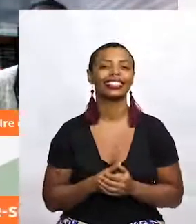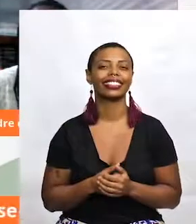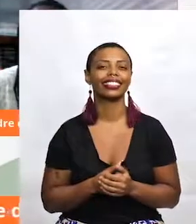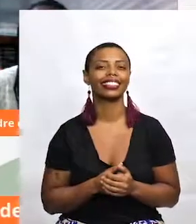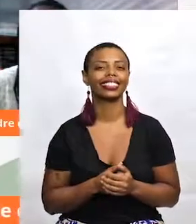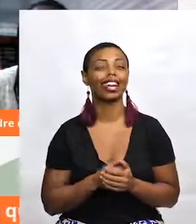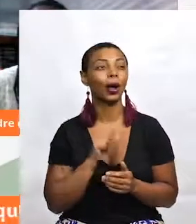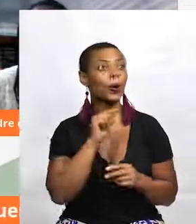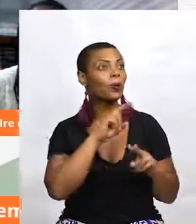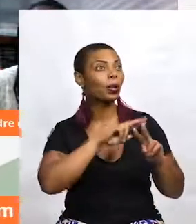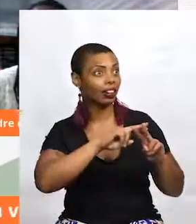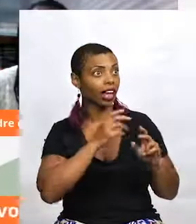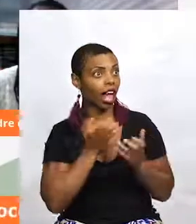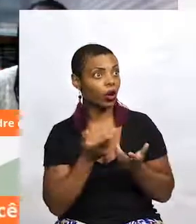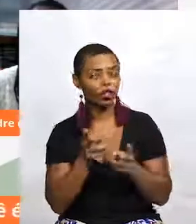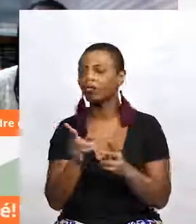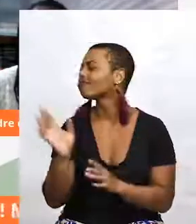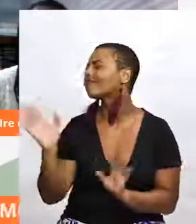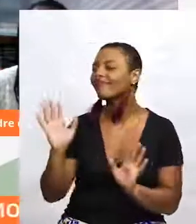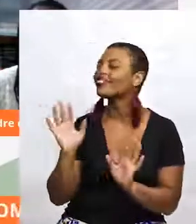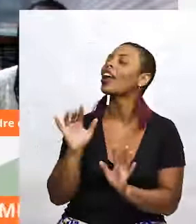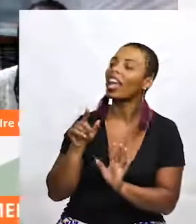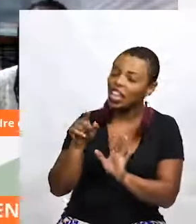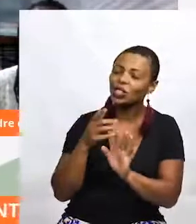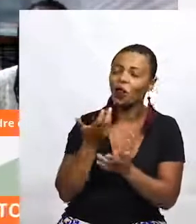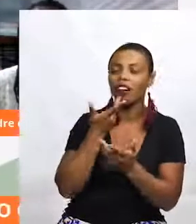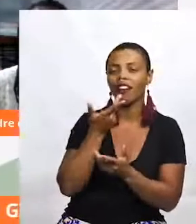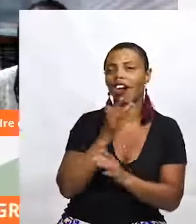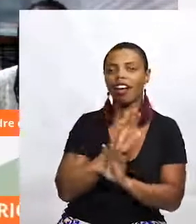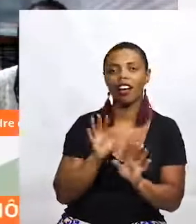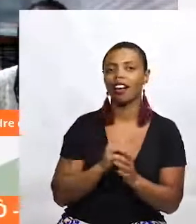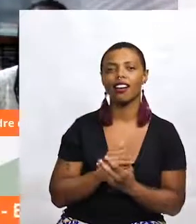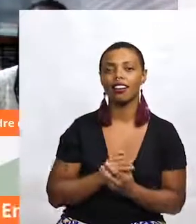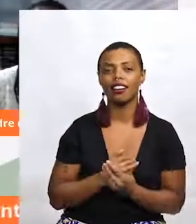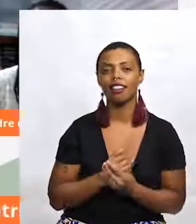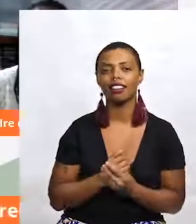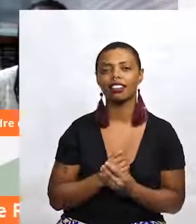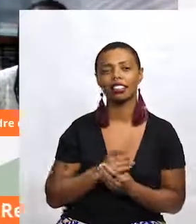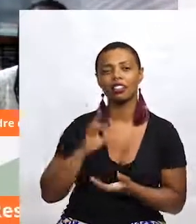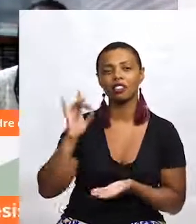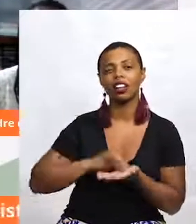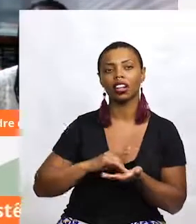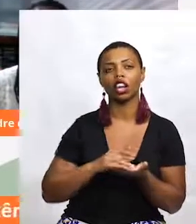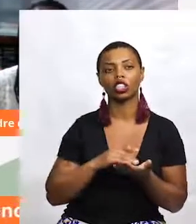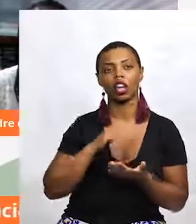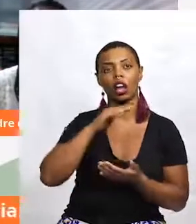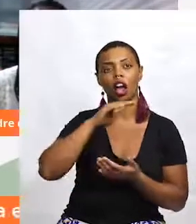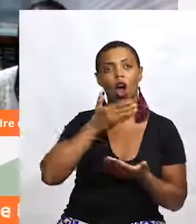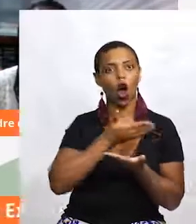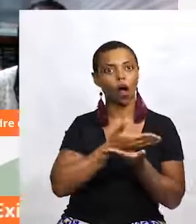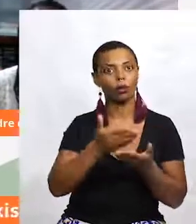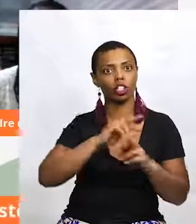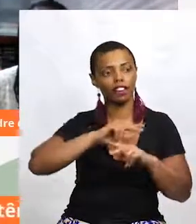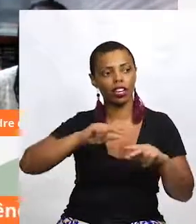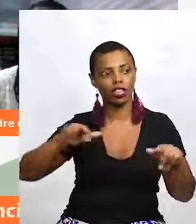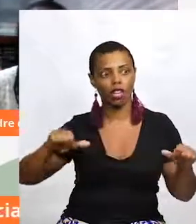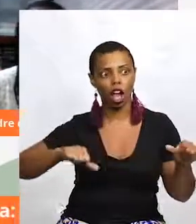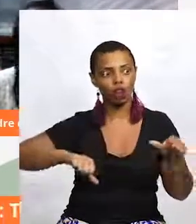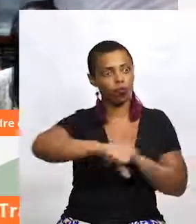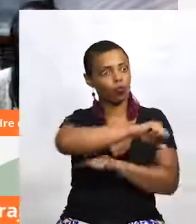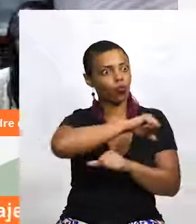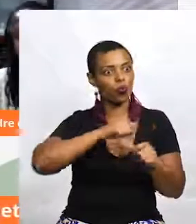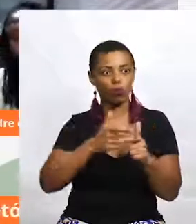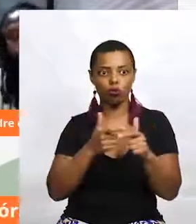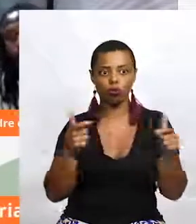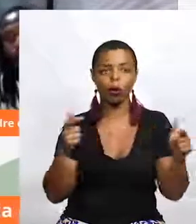Então, travada, você quer concluir? Não, era só isso que eu queria falar, que realmente aumentou muito a diversidade, mas que esse não é o fim